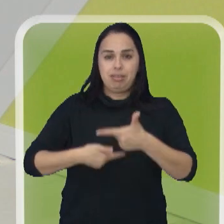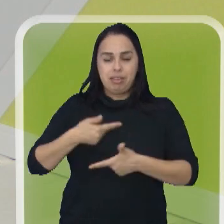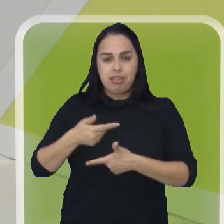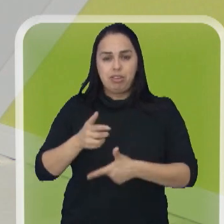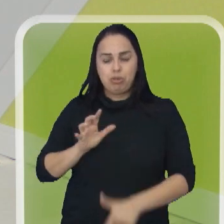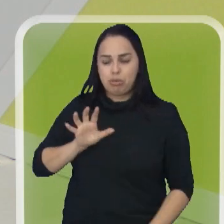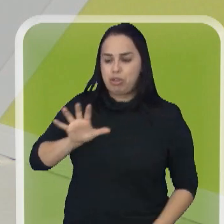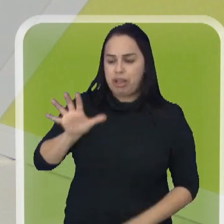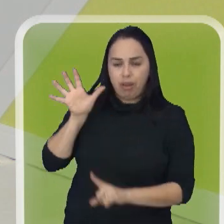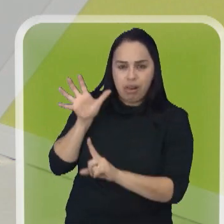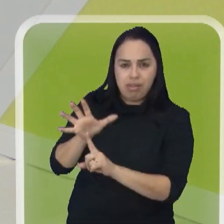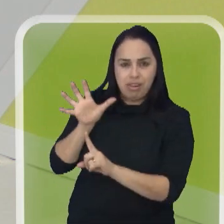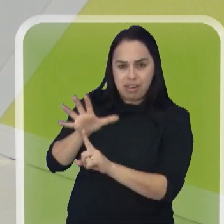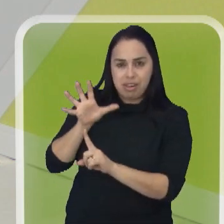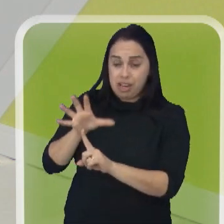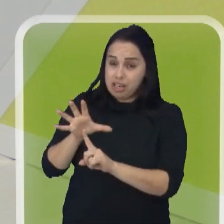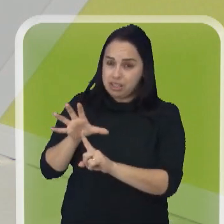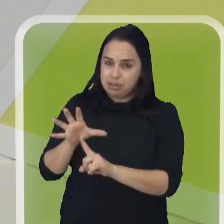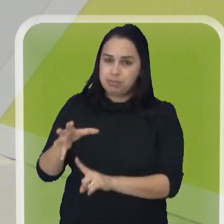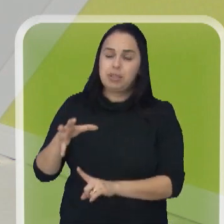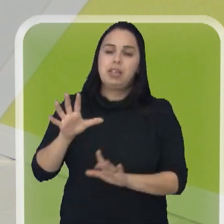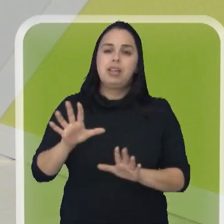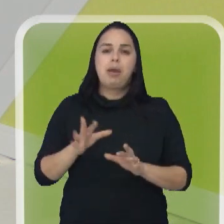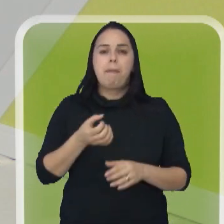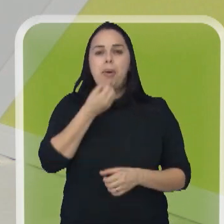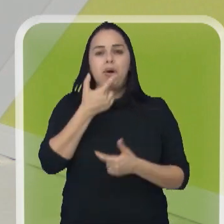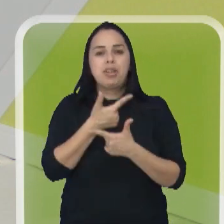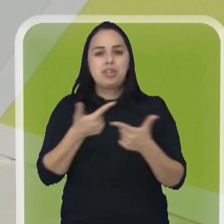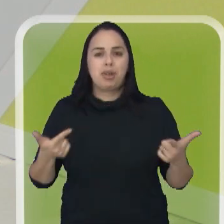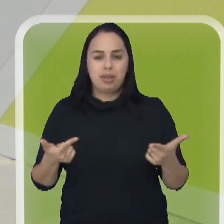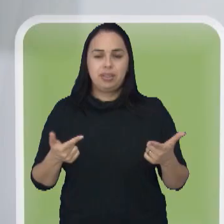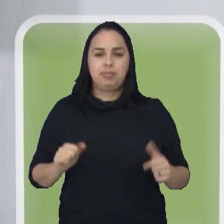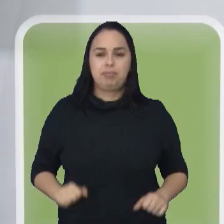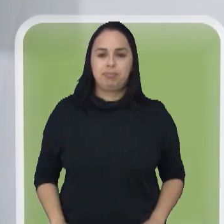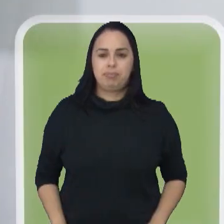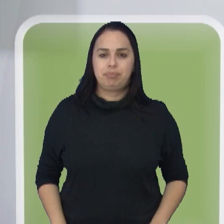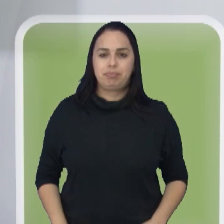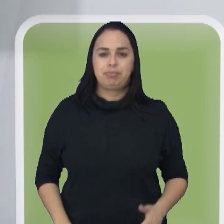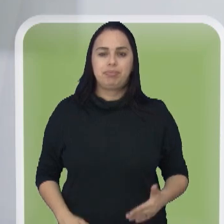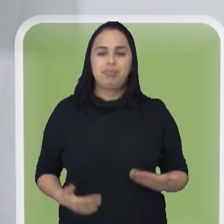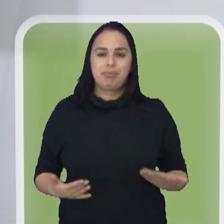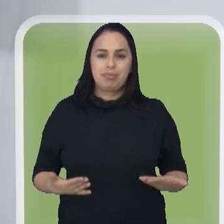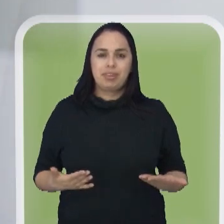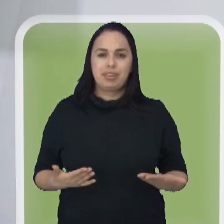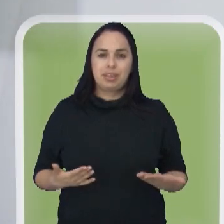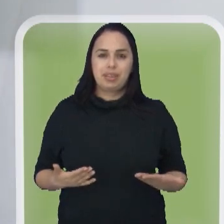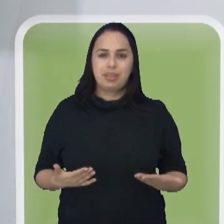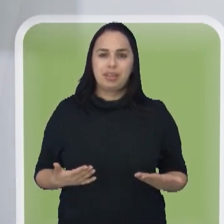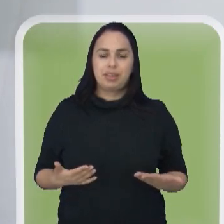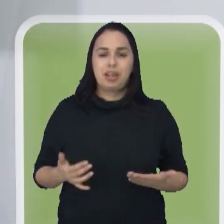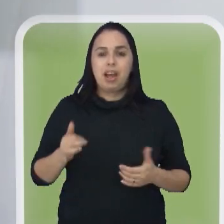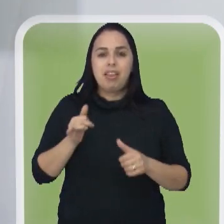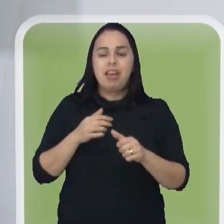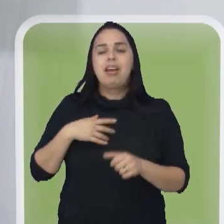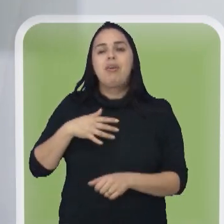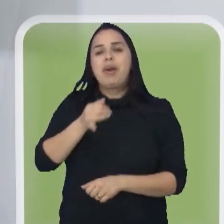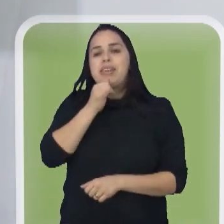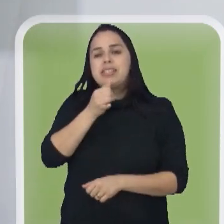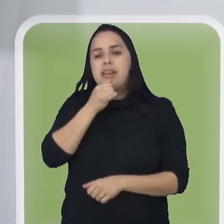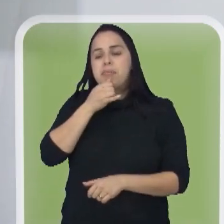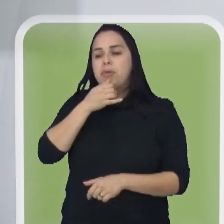no São José Futebol Feminino e sorte para ele lá contra o Crespon. É o famoso trocar a roda do carro com o carro